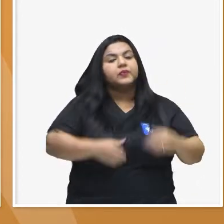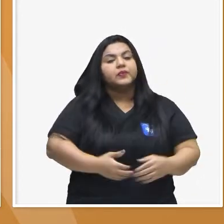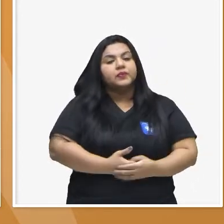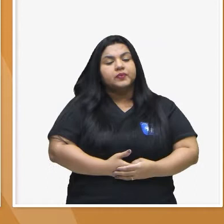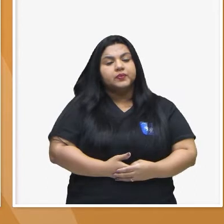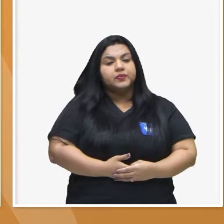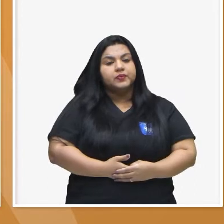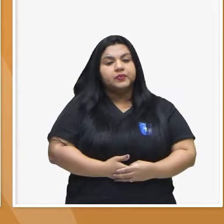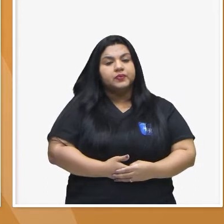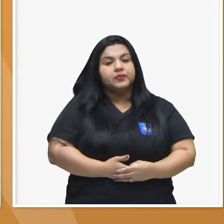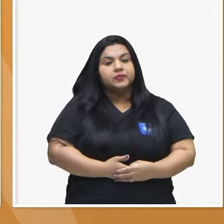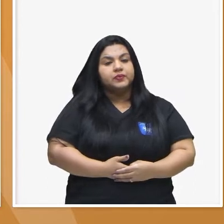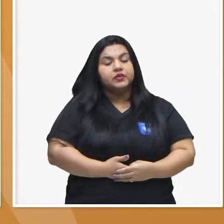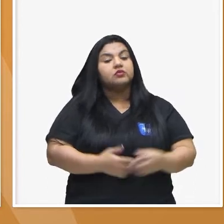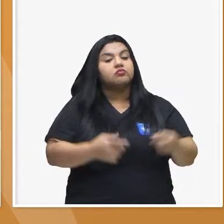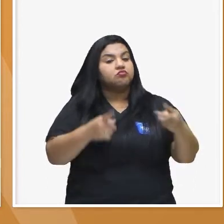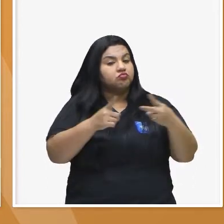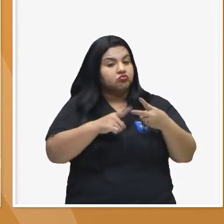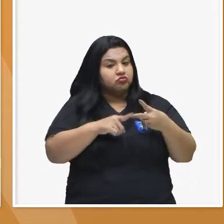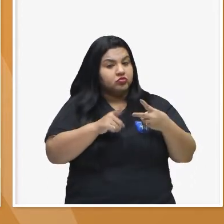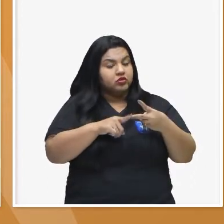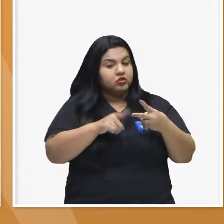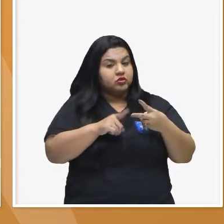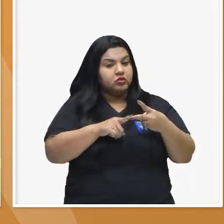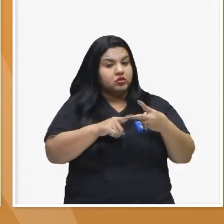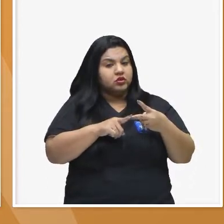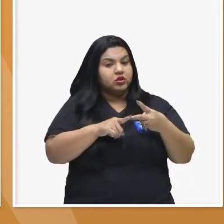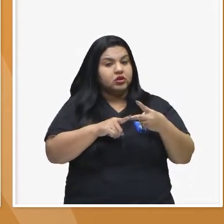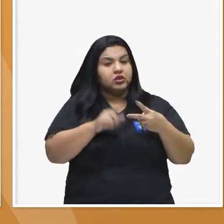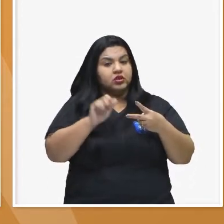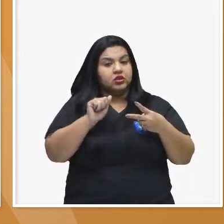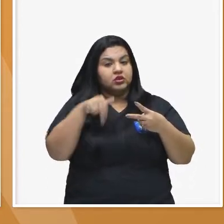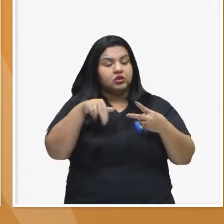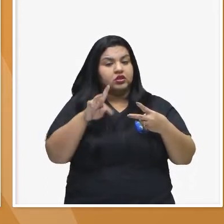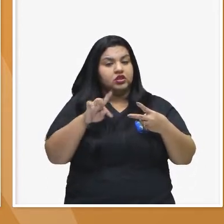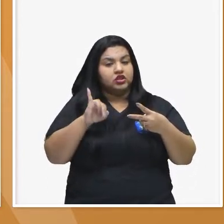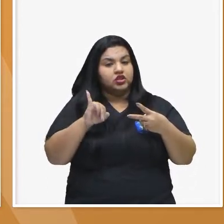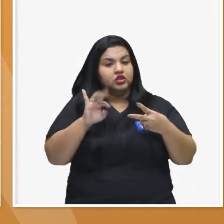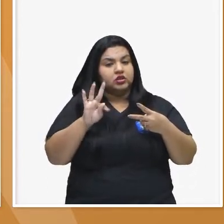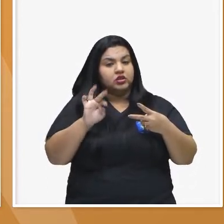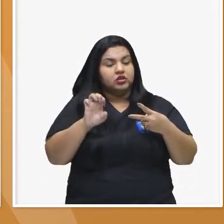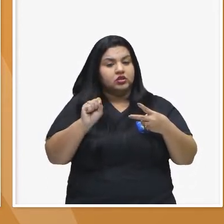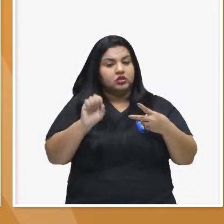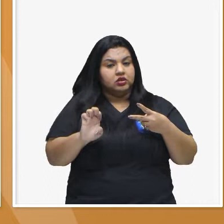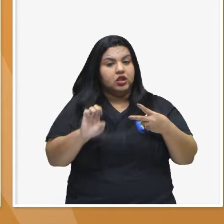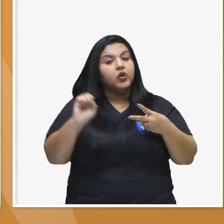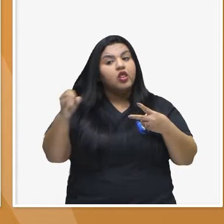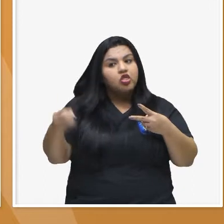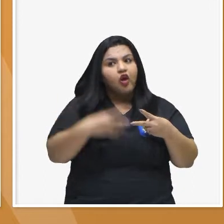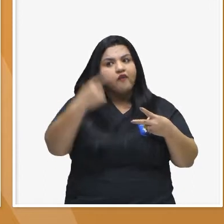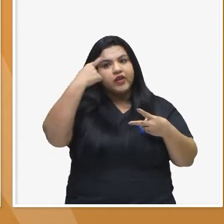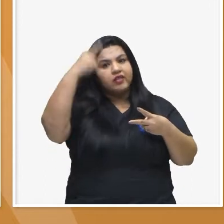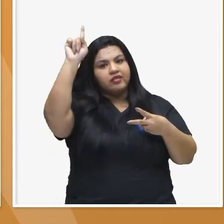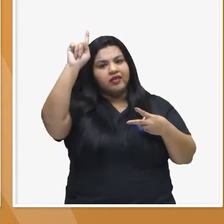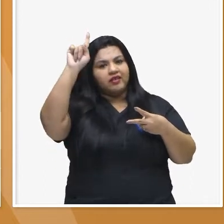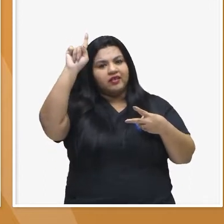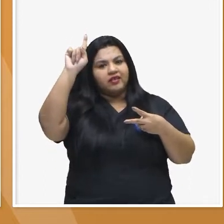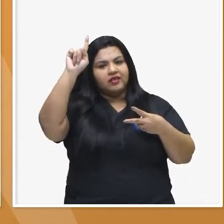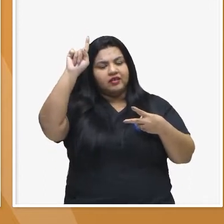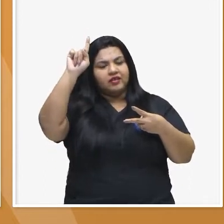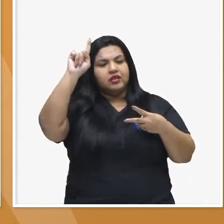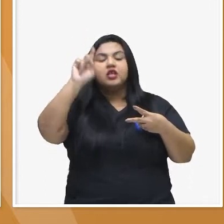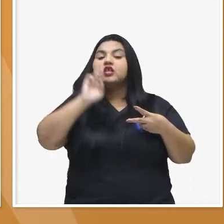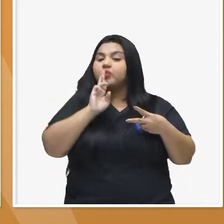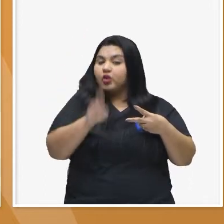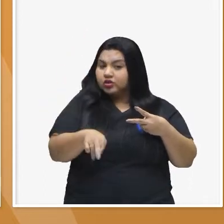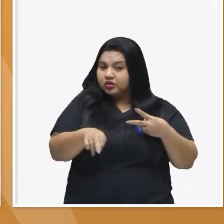Né? Depois nasce uma antítese, que é uma nova ideia, que seria